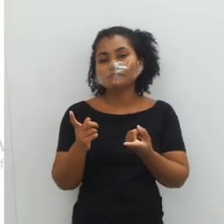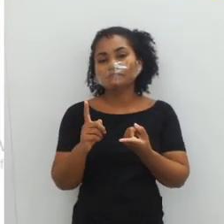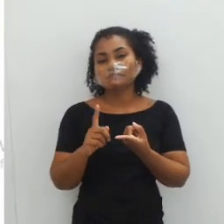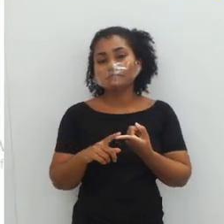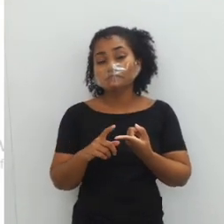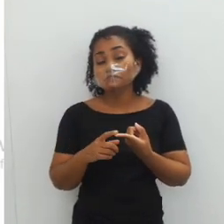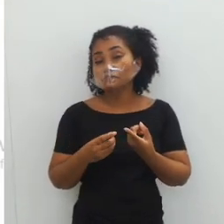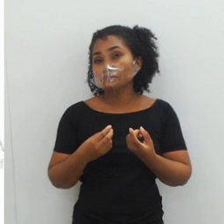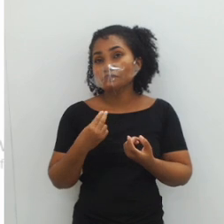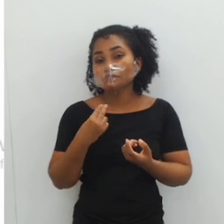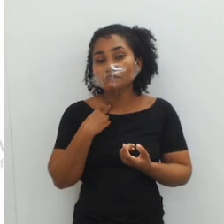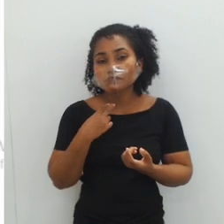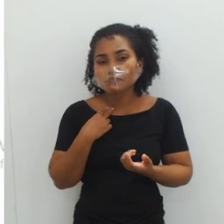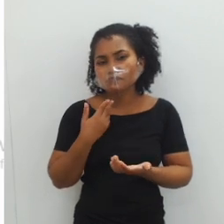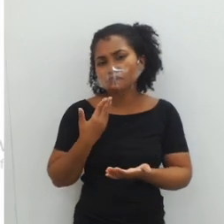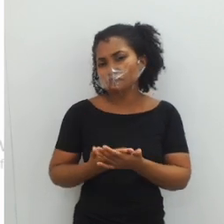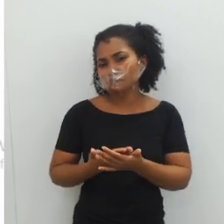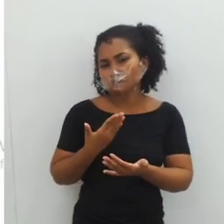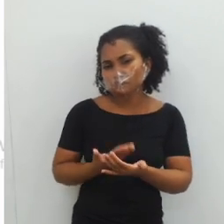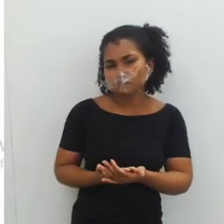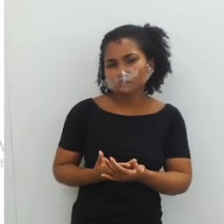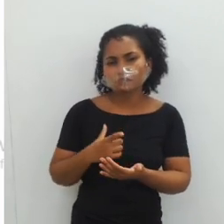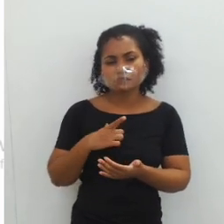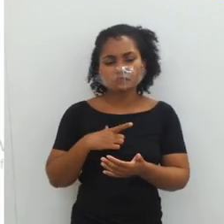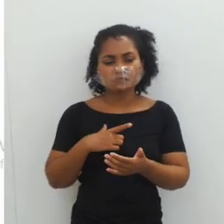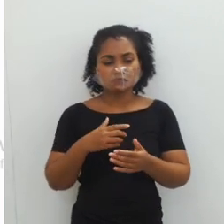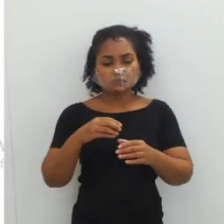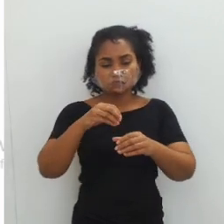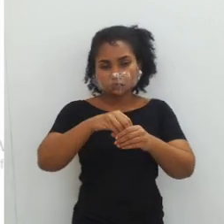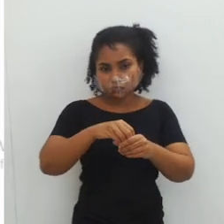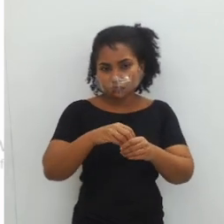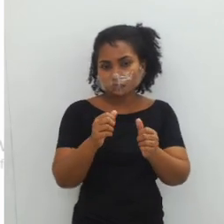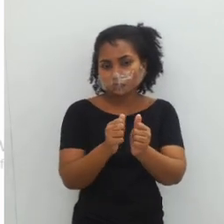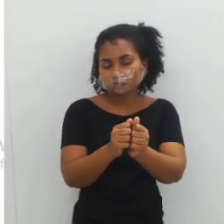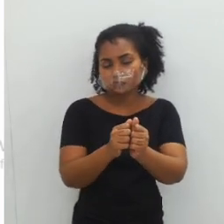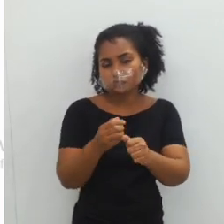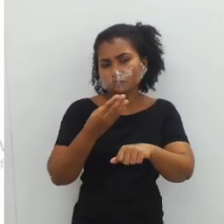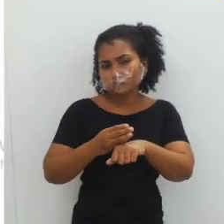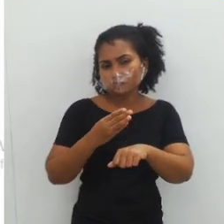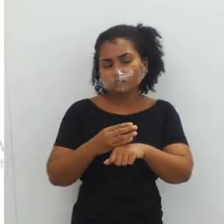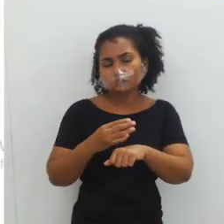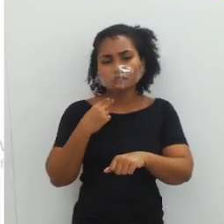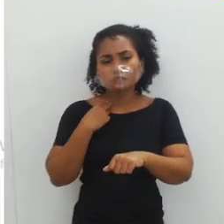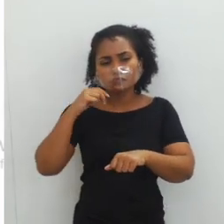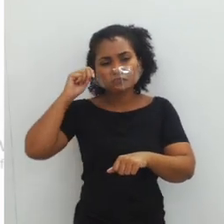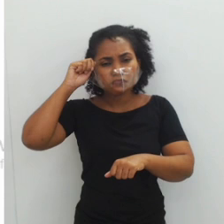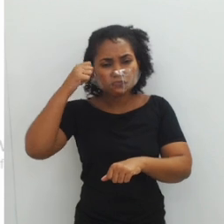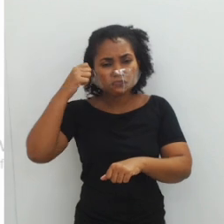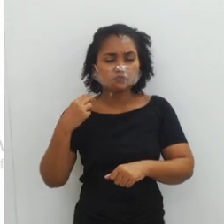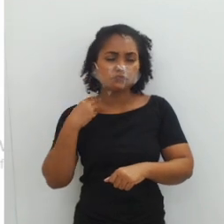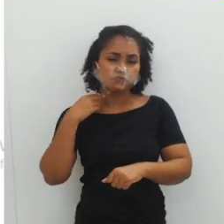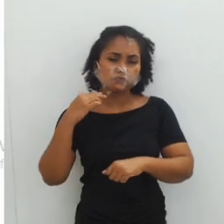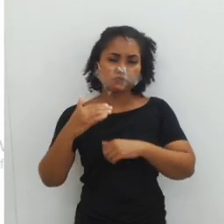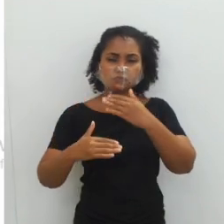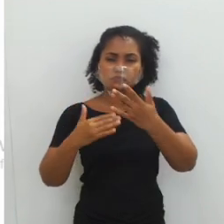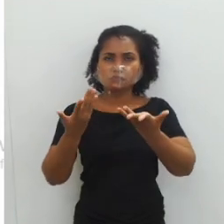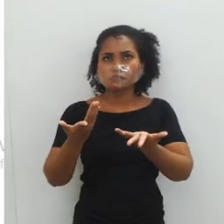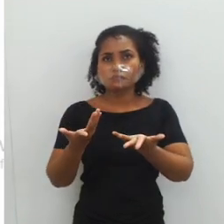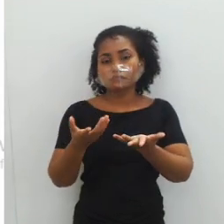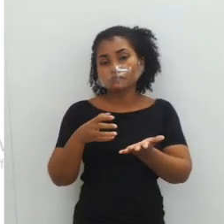ele não pode estudar na mesma escola de branco, né? O negro, ele não pode alcançar